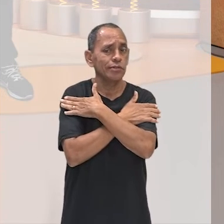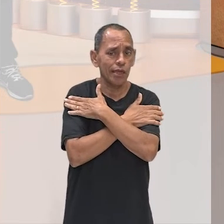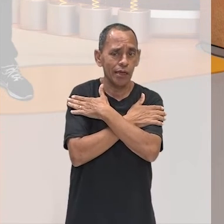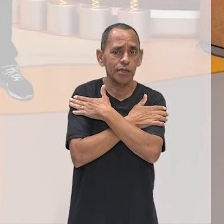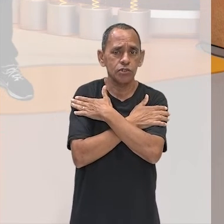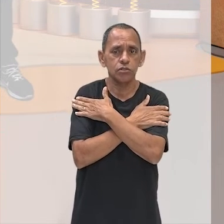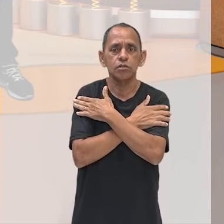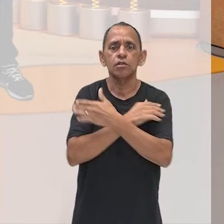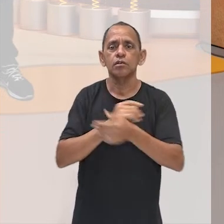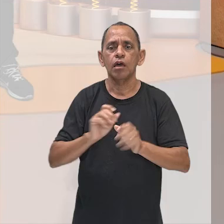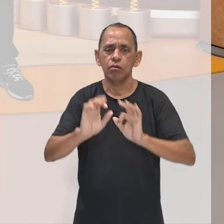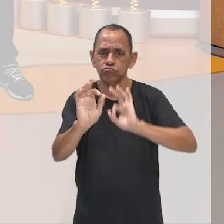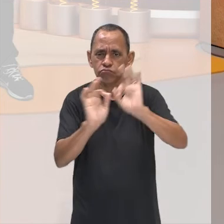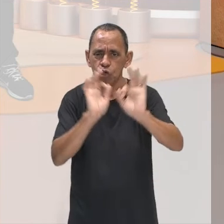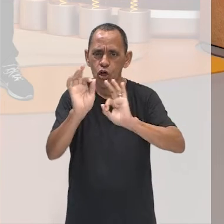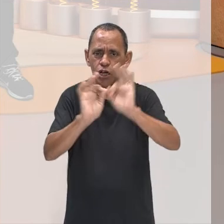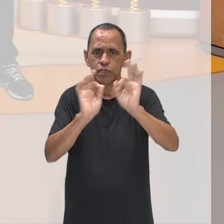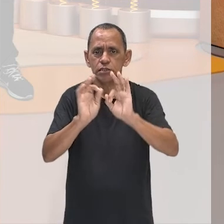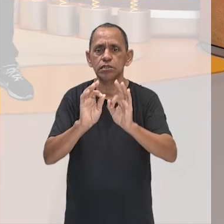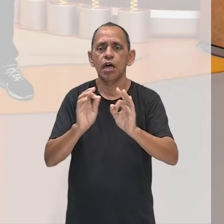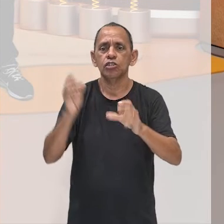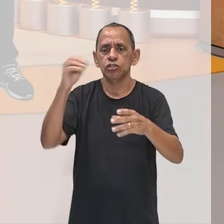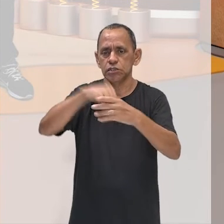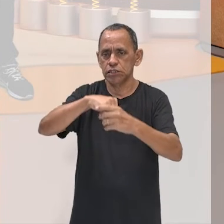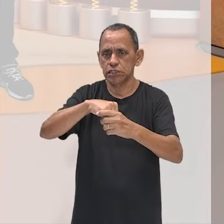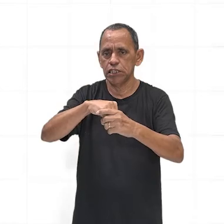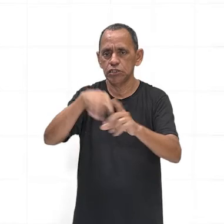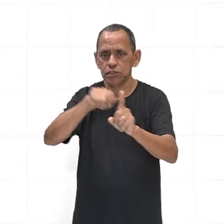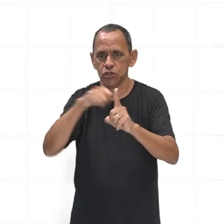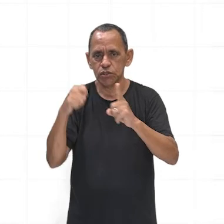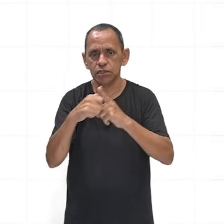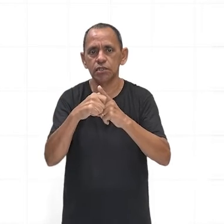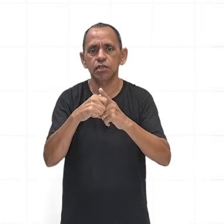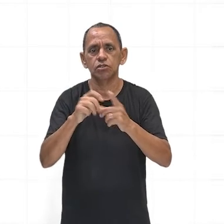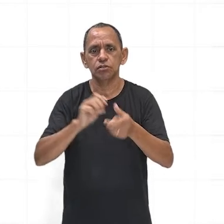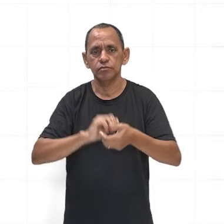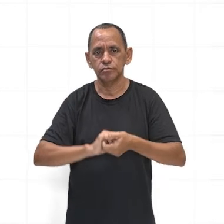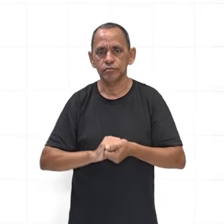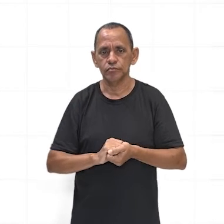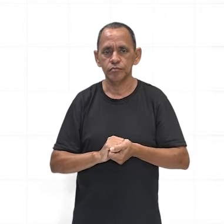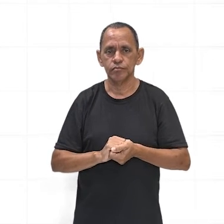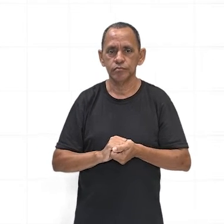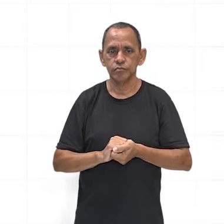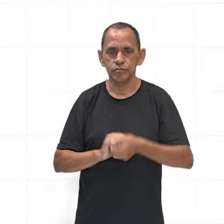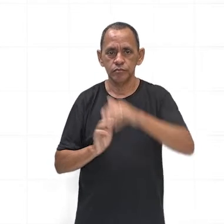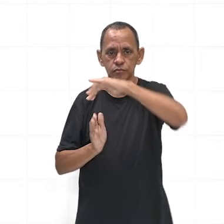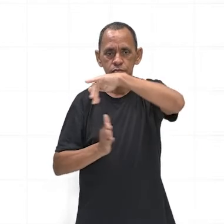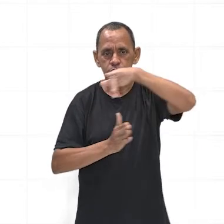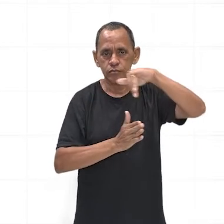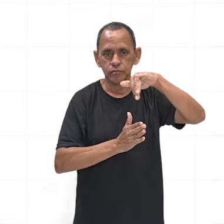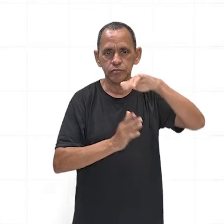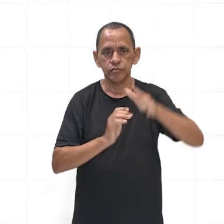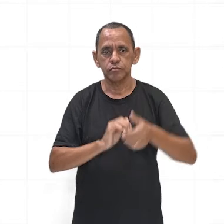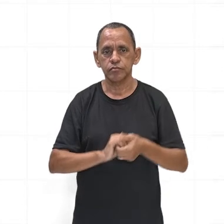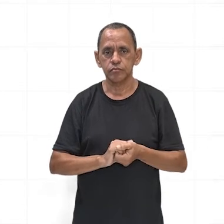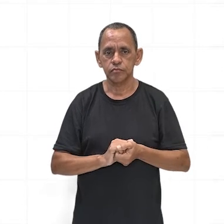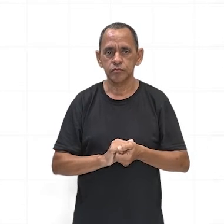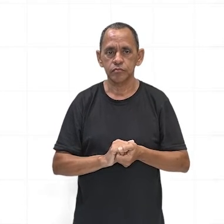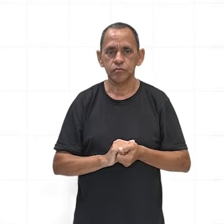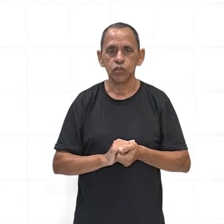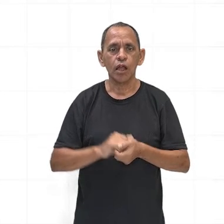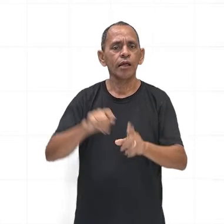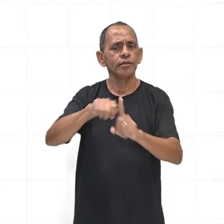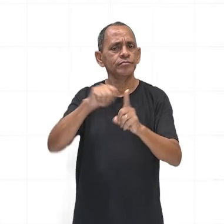eram organizados na sociedade, tá? Continuando, olha só, na sociedade asteca não se nascia